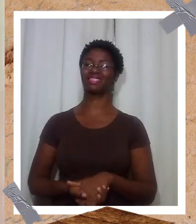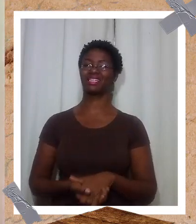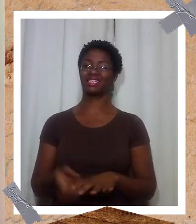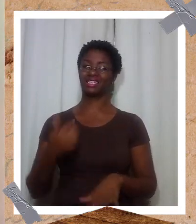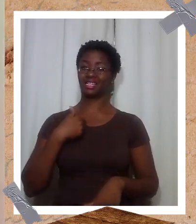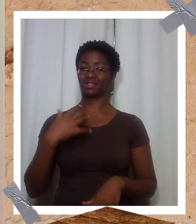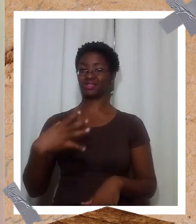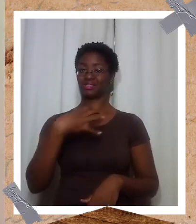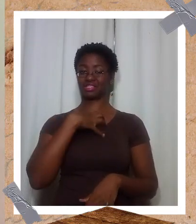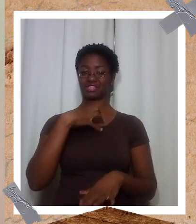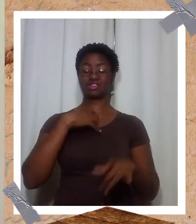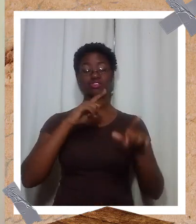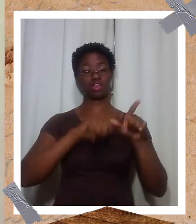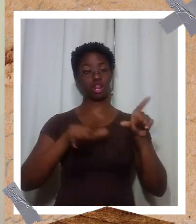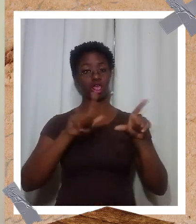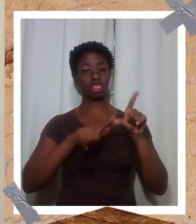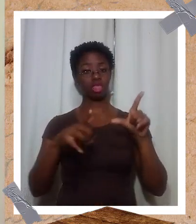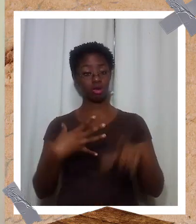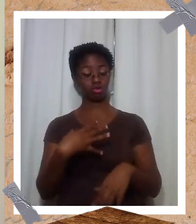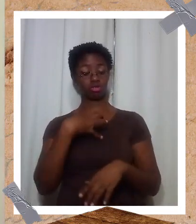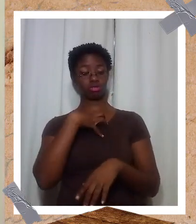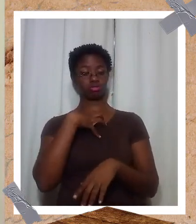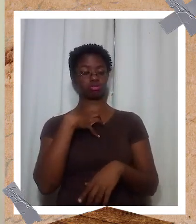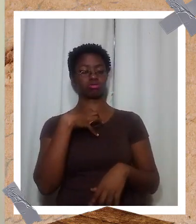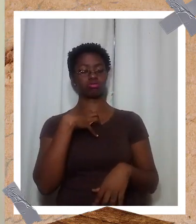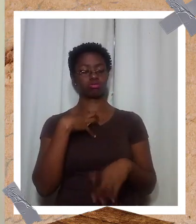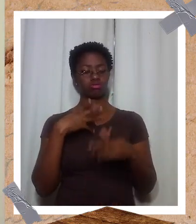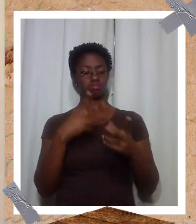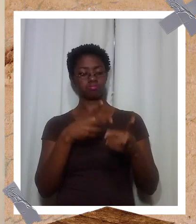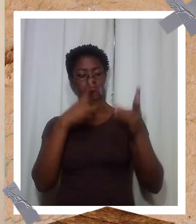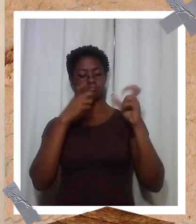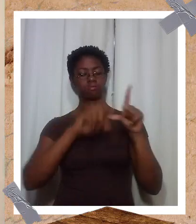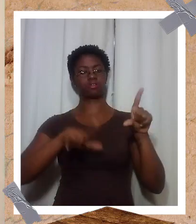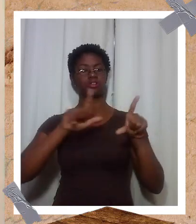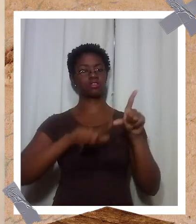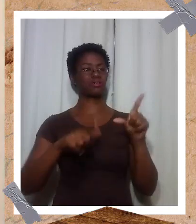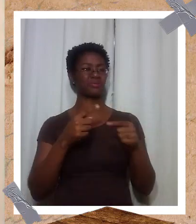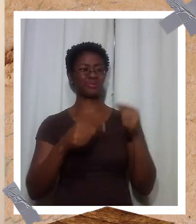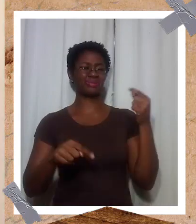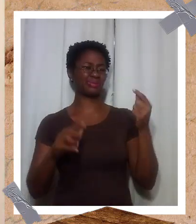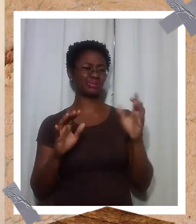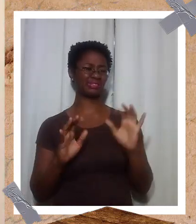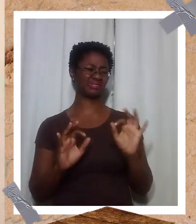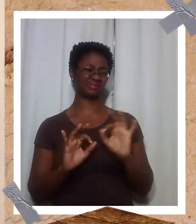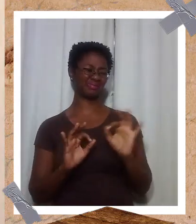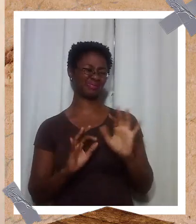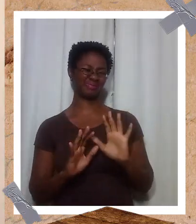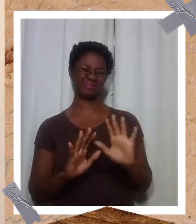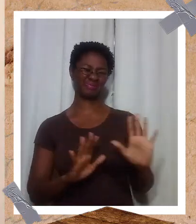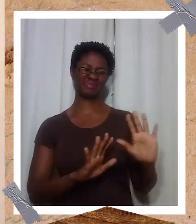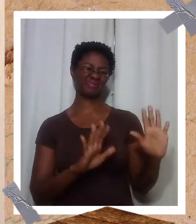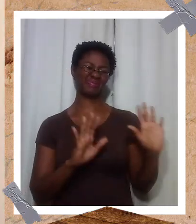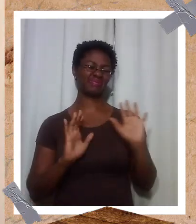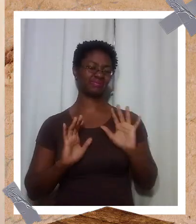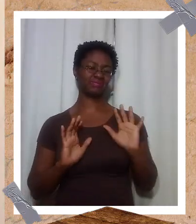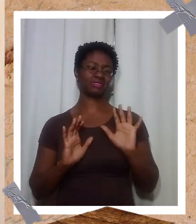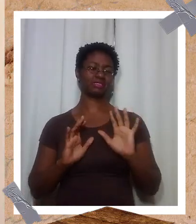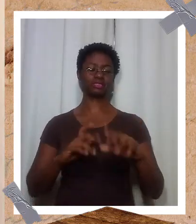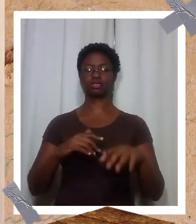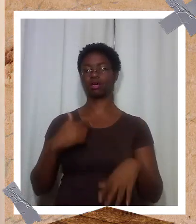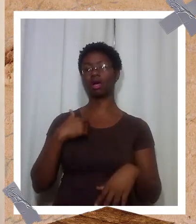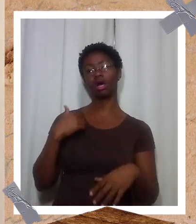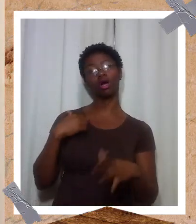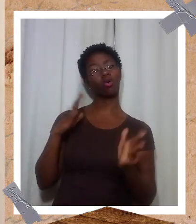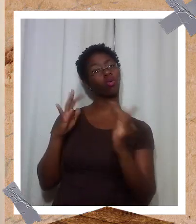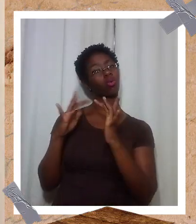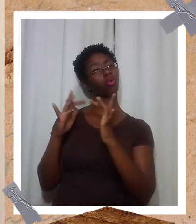sentido de literatura, o meu senso literário, digamos assim, não tinha muito a ver com essa coisa. Então, como eu falei aqui na minha narrativa, eu comecei